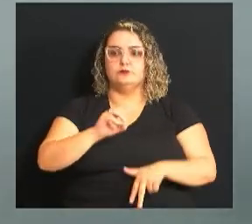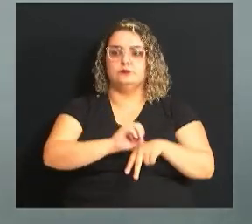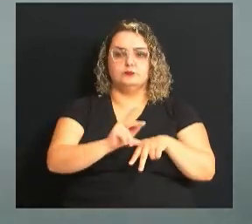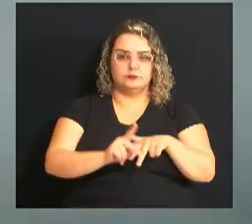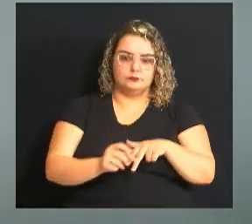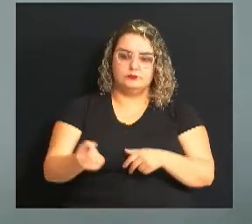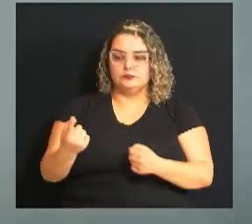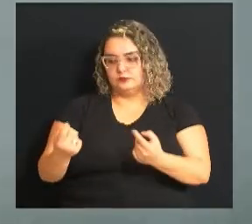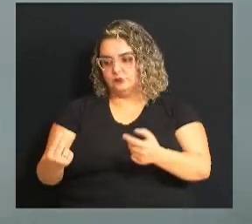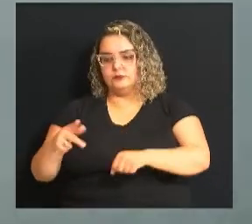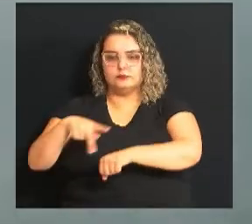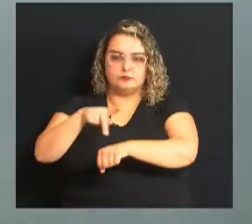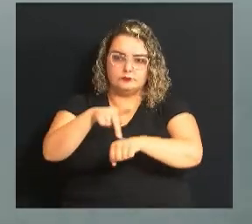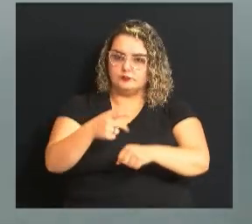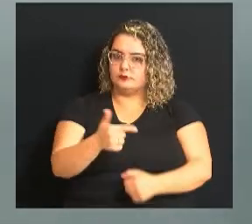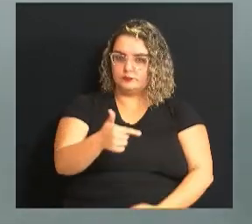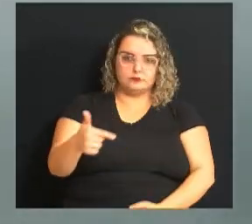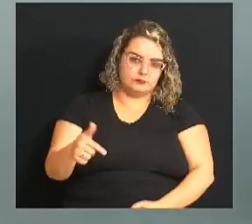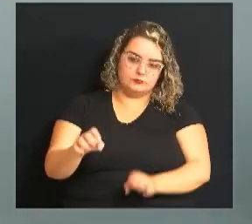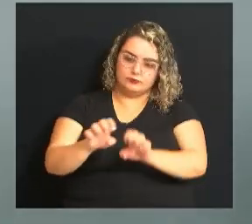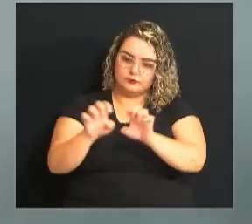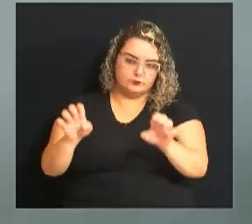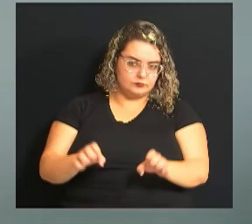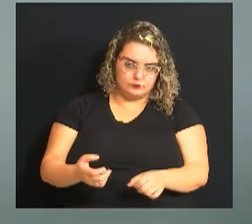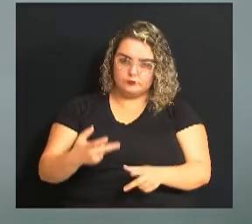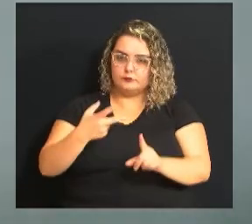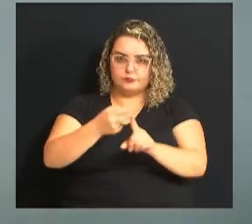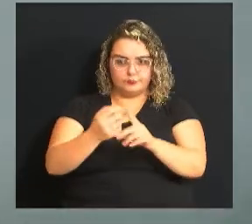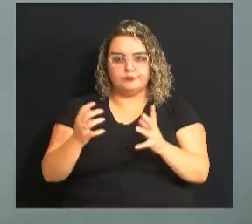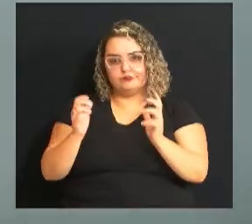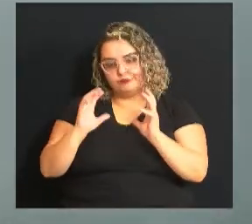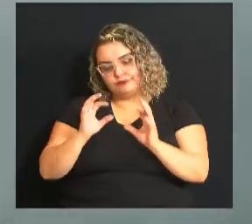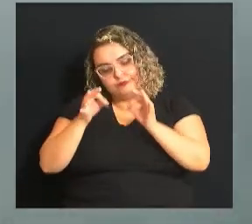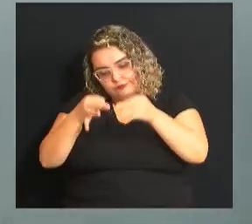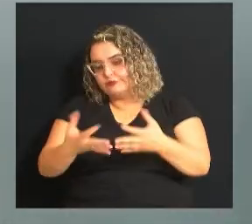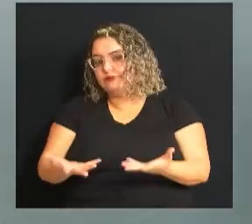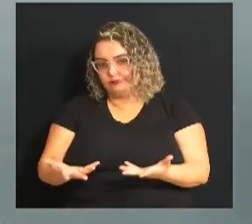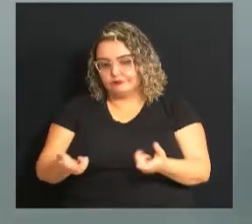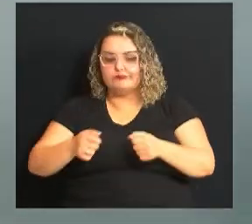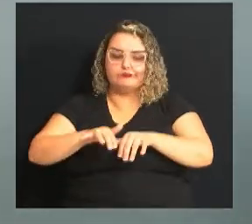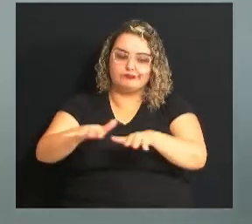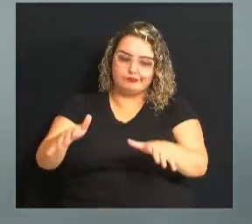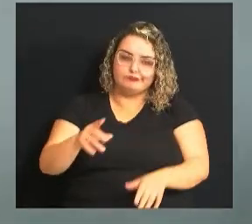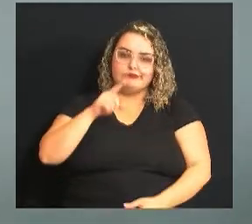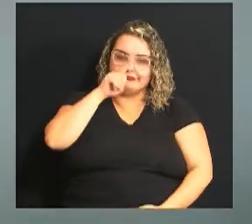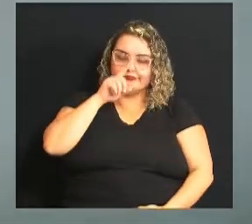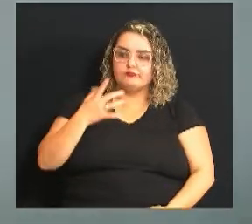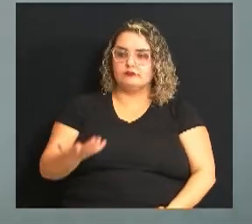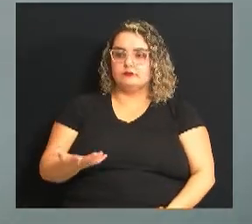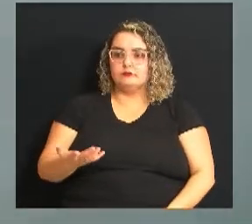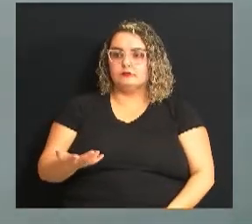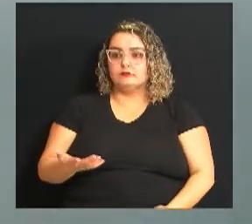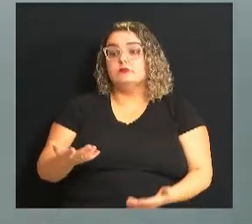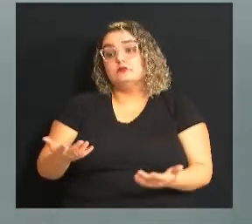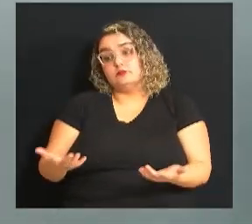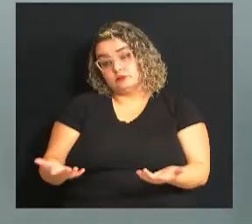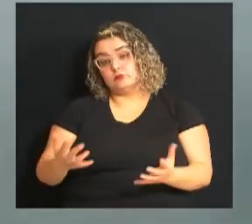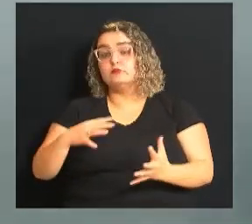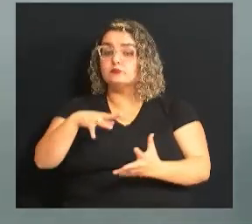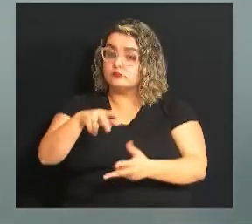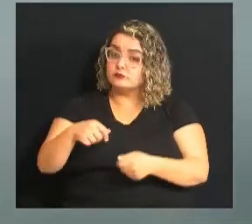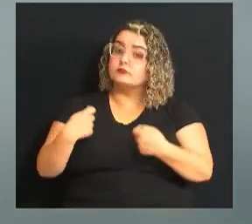países porque não tem esquema vacinal adequado e agora o risco de disseminar para todo mundo. Então, o mundo inteiro precisa